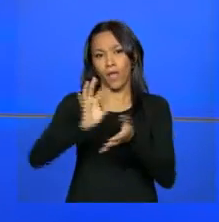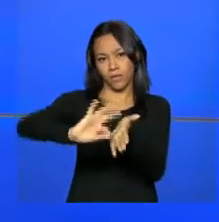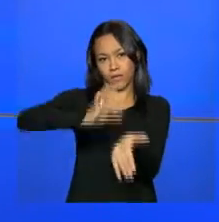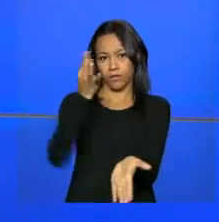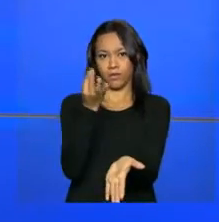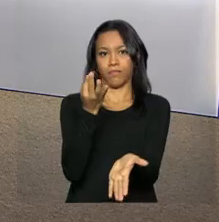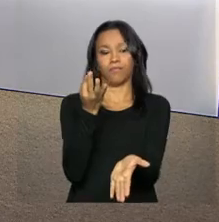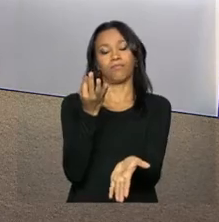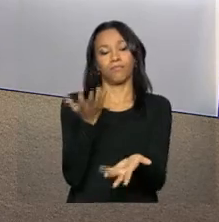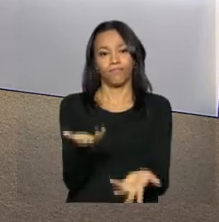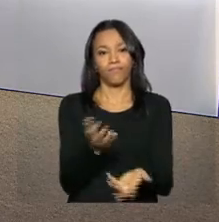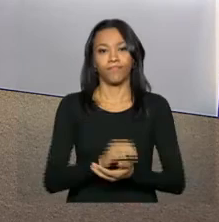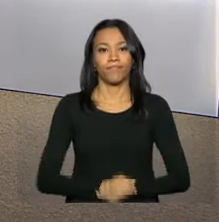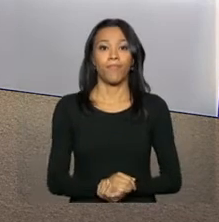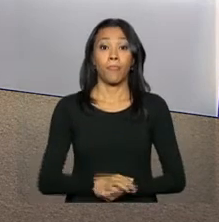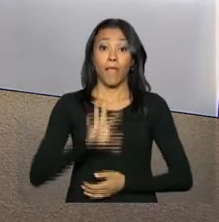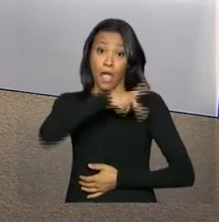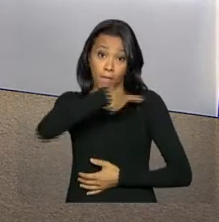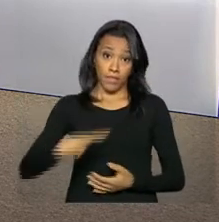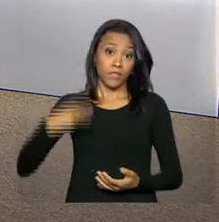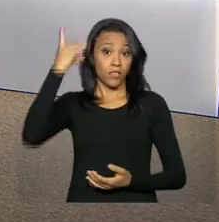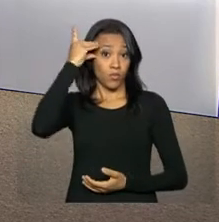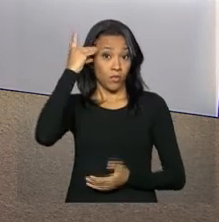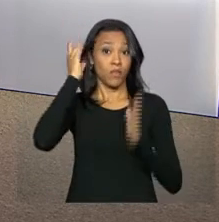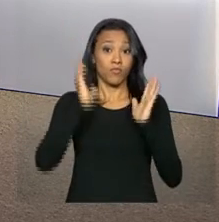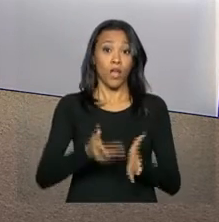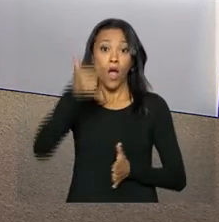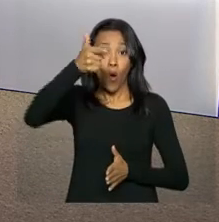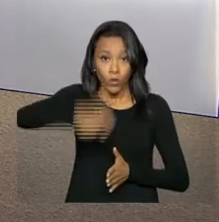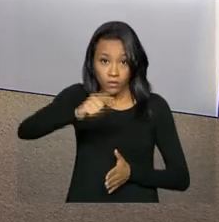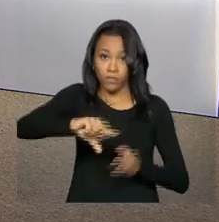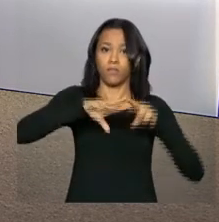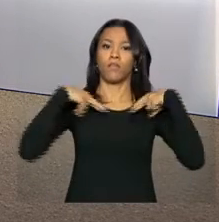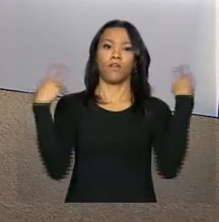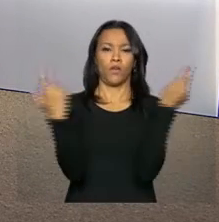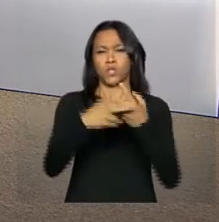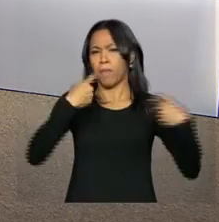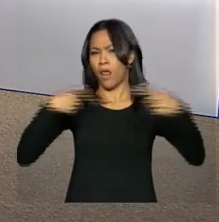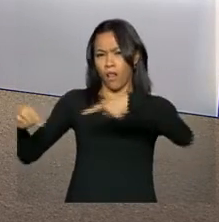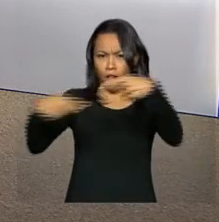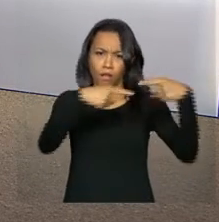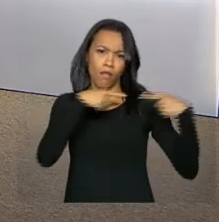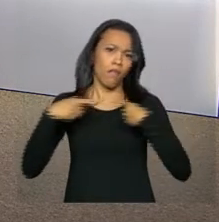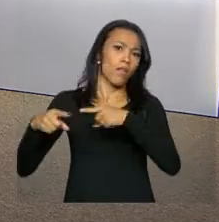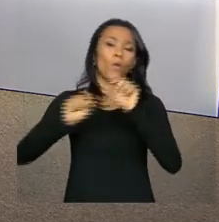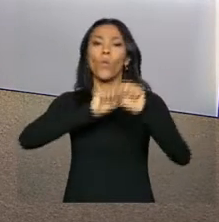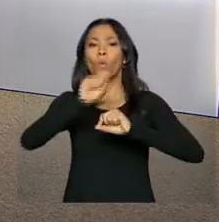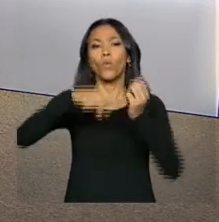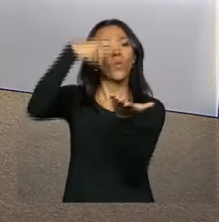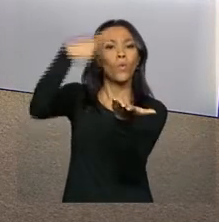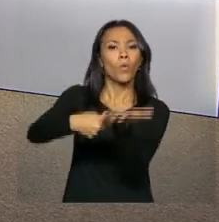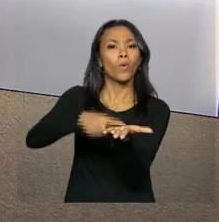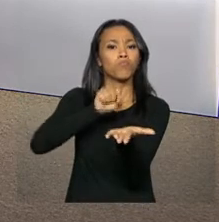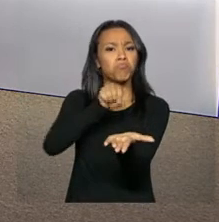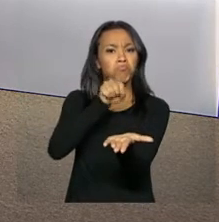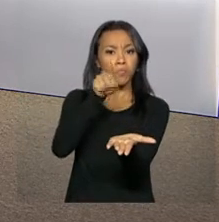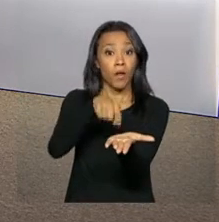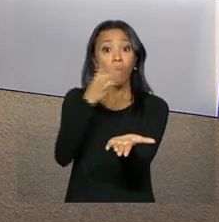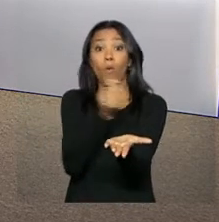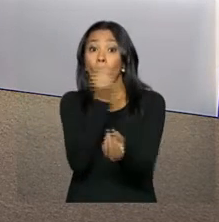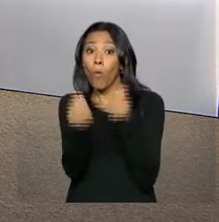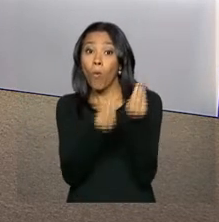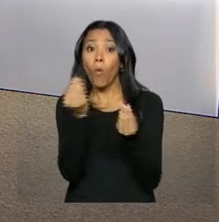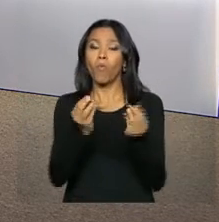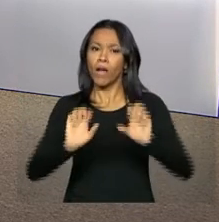matrícula a presidenta dilma rousseff se reuniu mais uma vez para discutir os detalhes do acordo que vai estabelecer como vai ser a